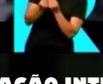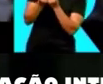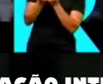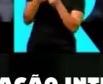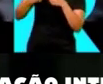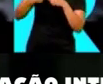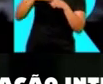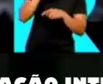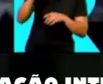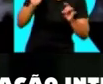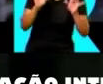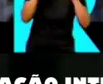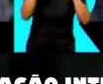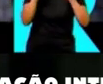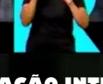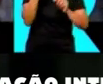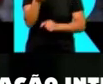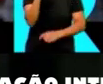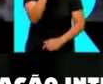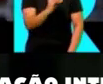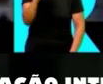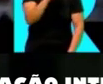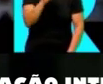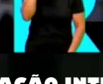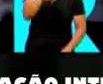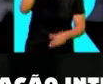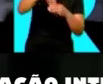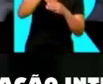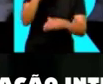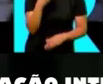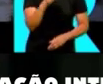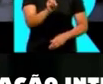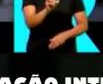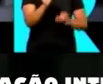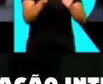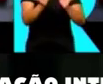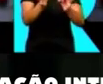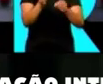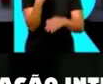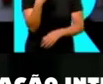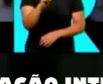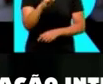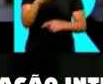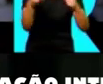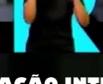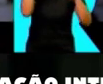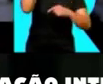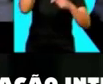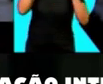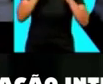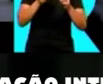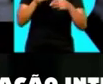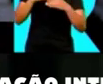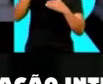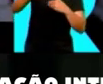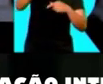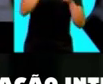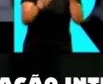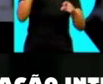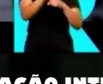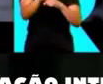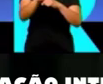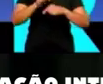com seus parentes, pra no dia da eleição, ou seja, outubro, ir lá e votar no 15. 15 é São Paulo pra frente,